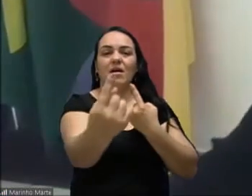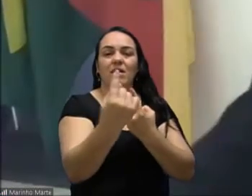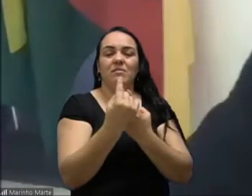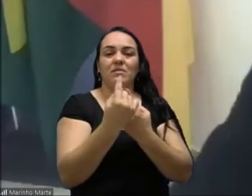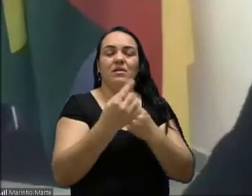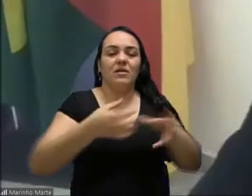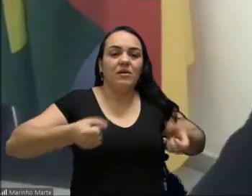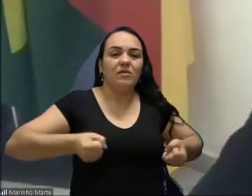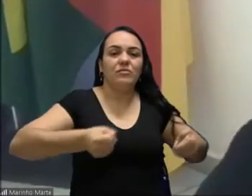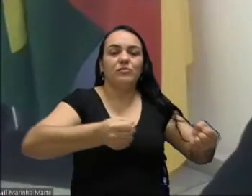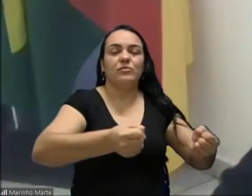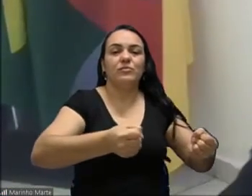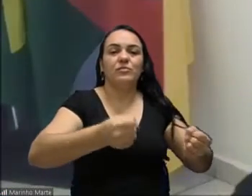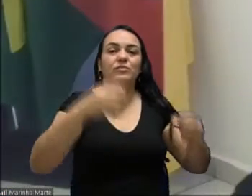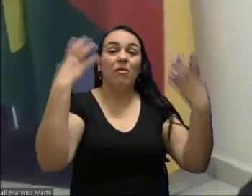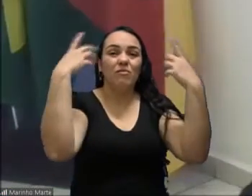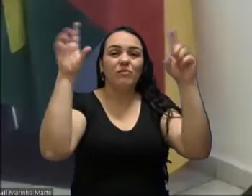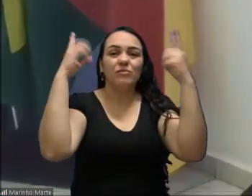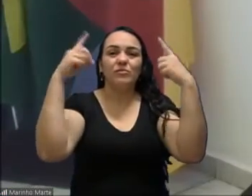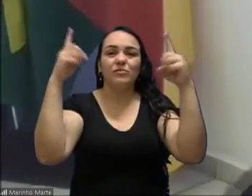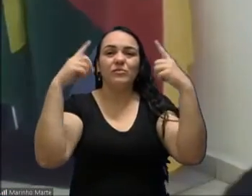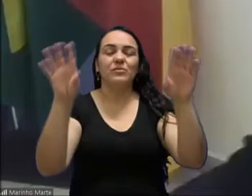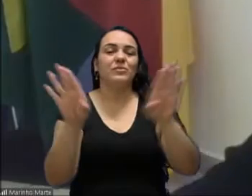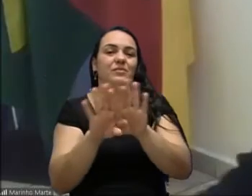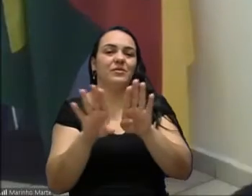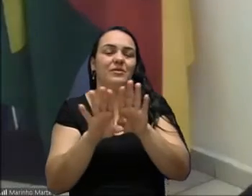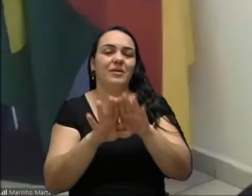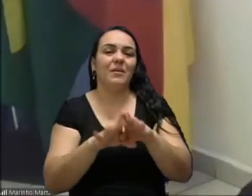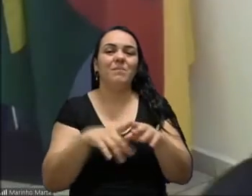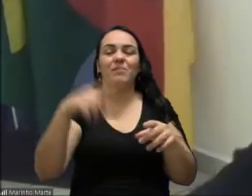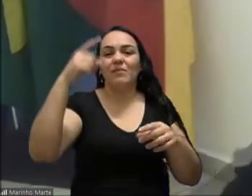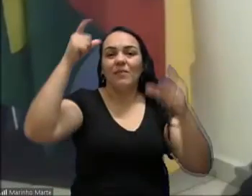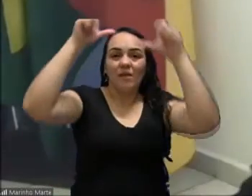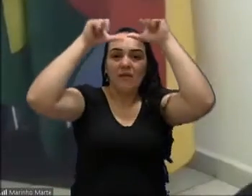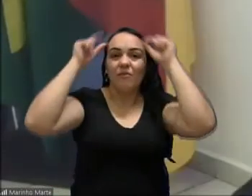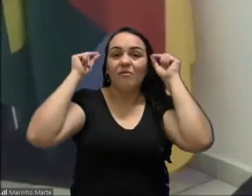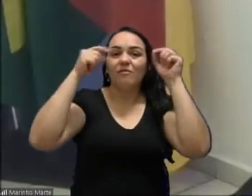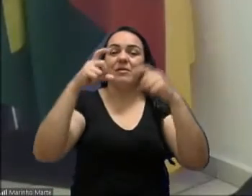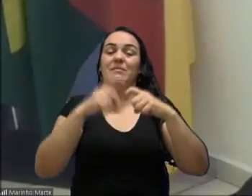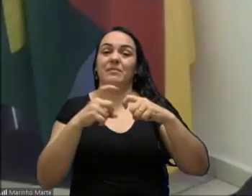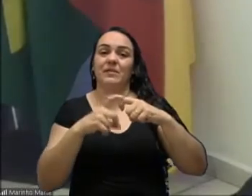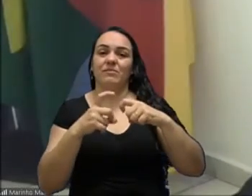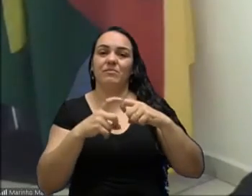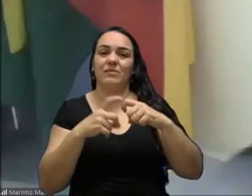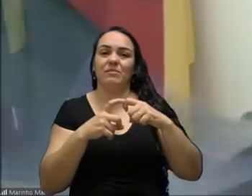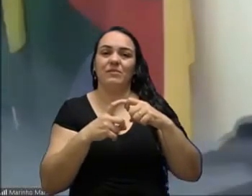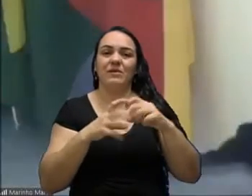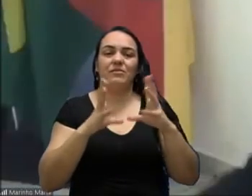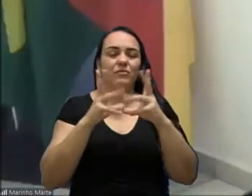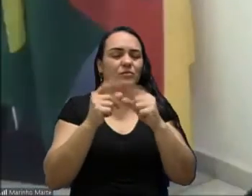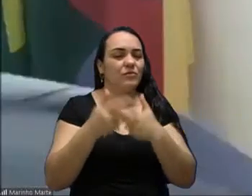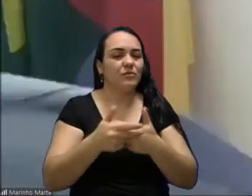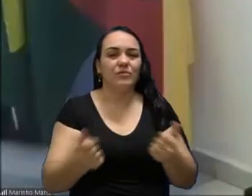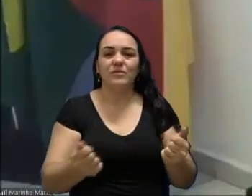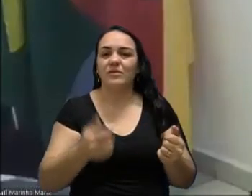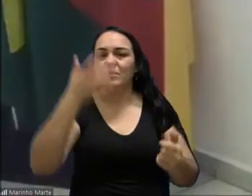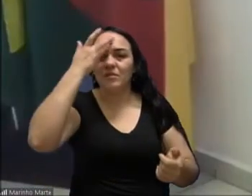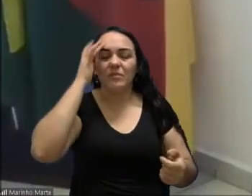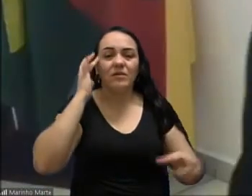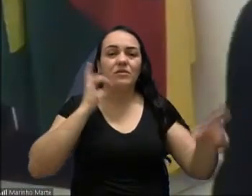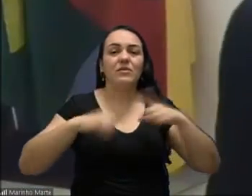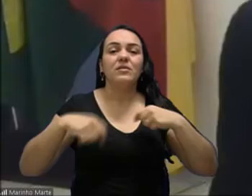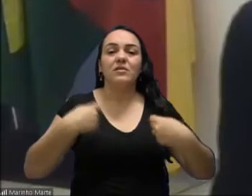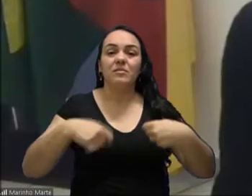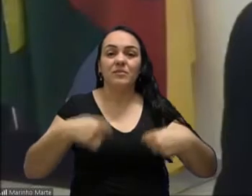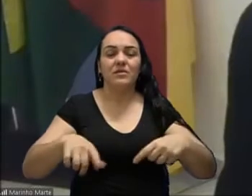em maca o SAMU o enfermeiro o médico toda a estrutura